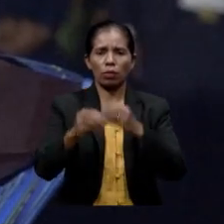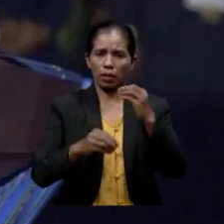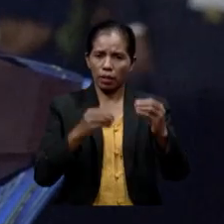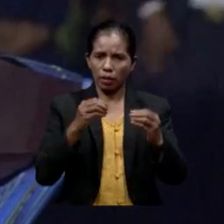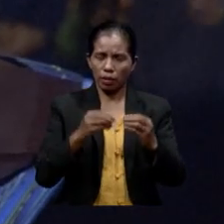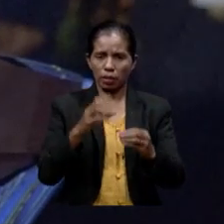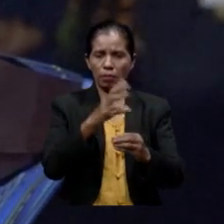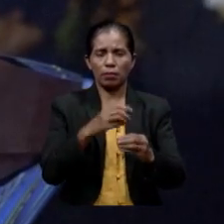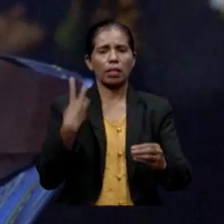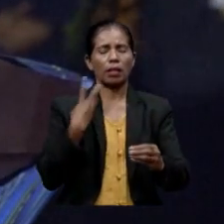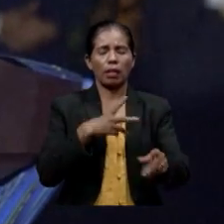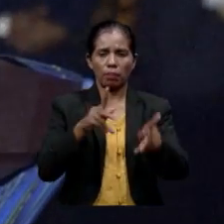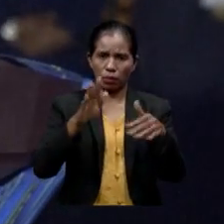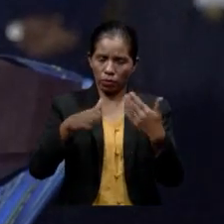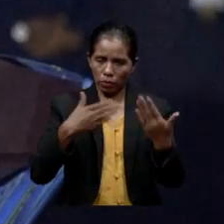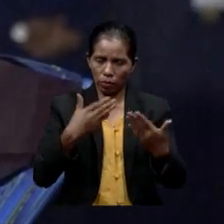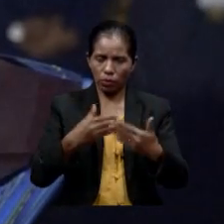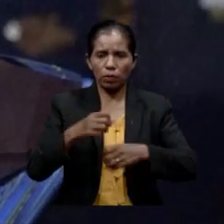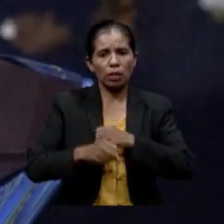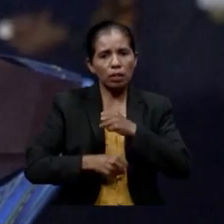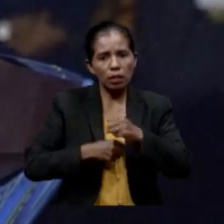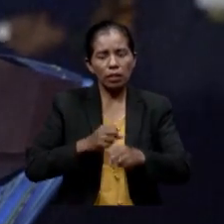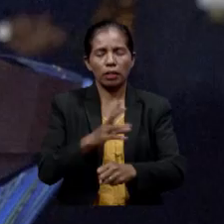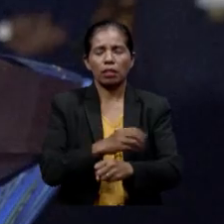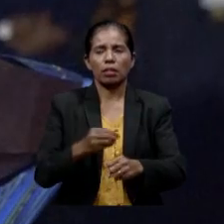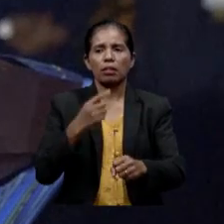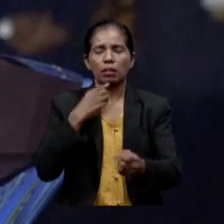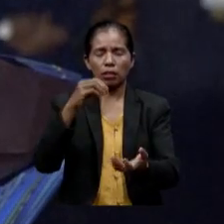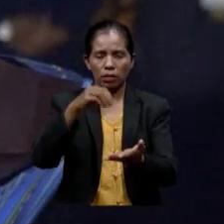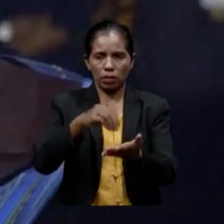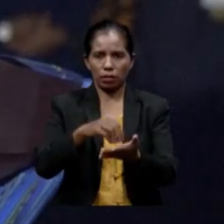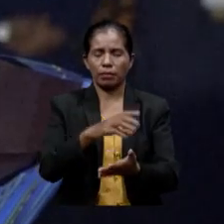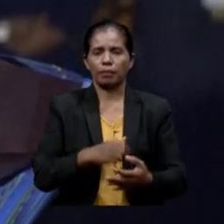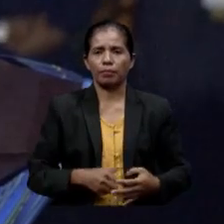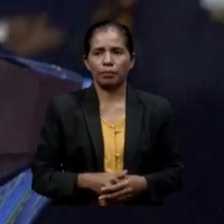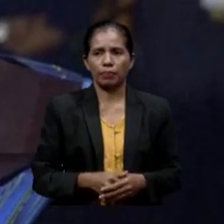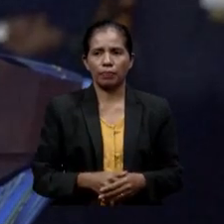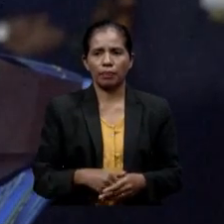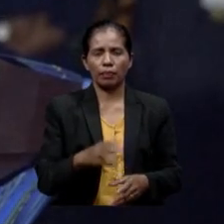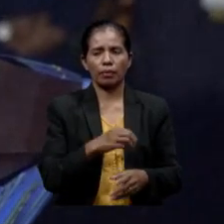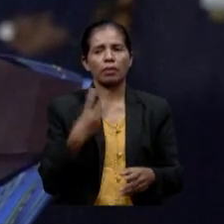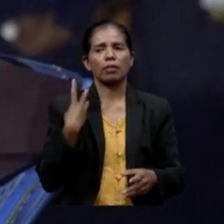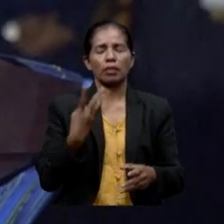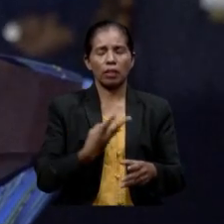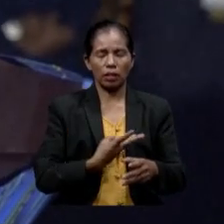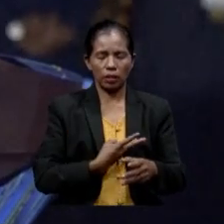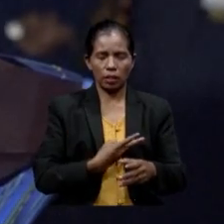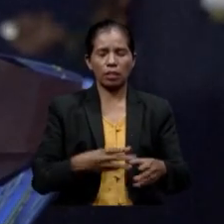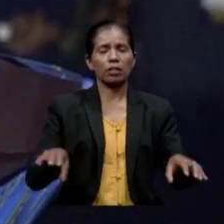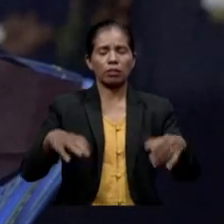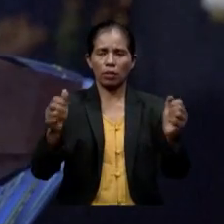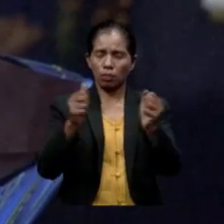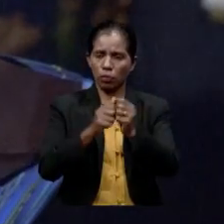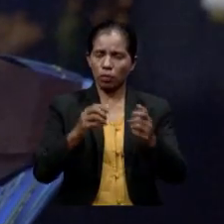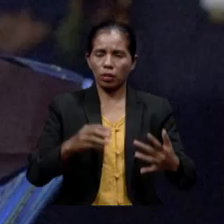da humanidade, devemos, pois, rejubilar-nos desta nossa relação especial,